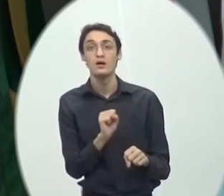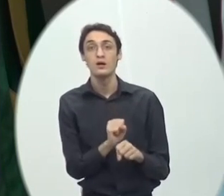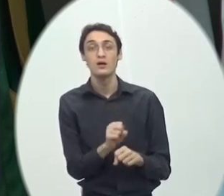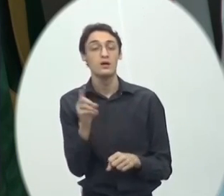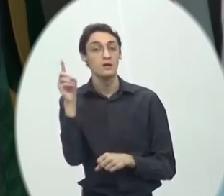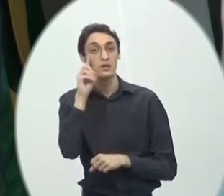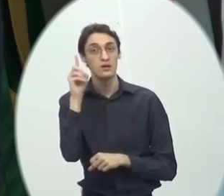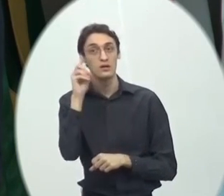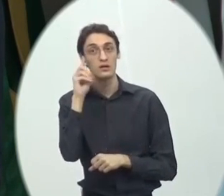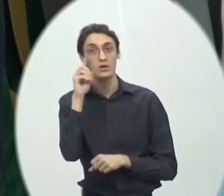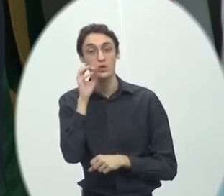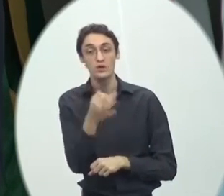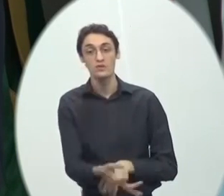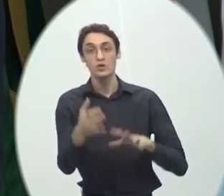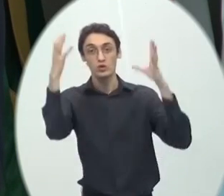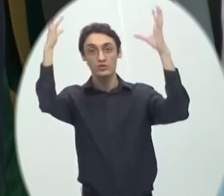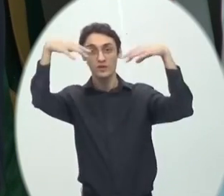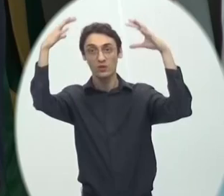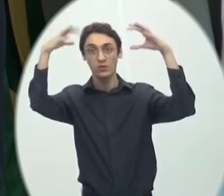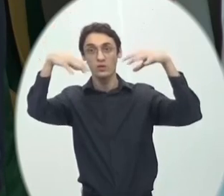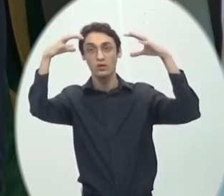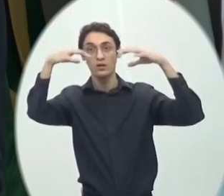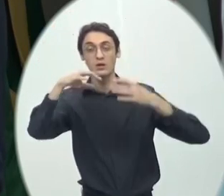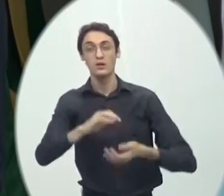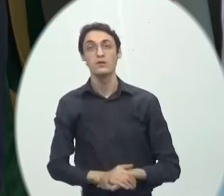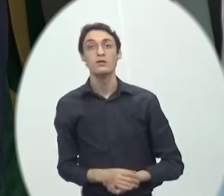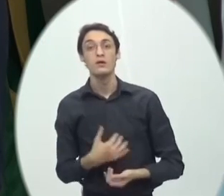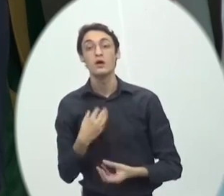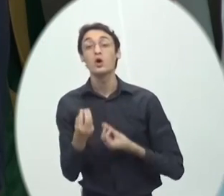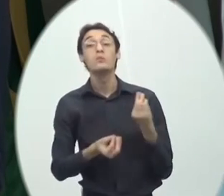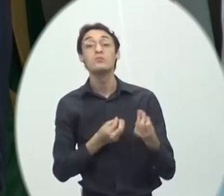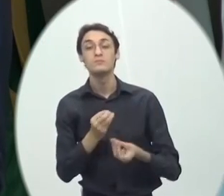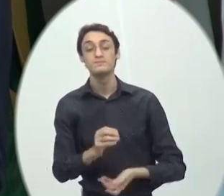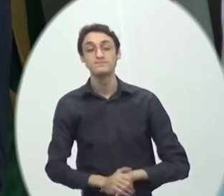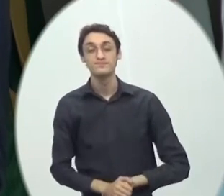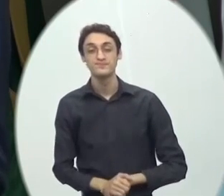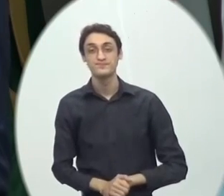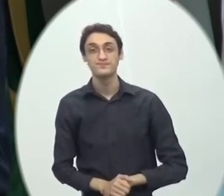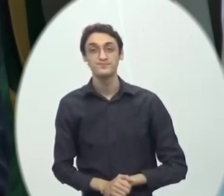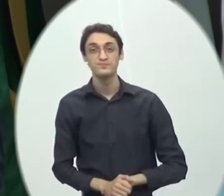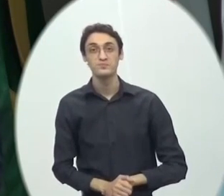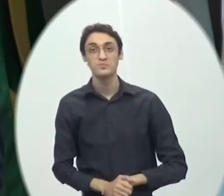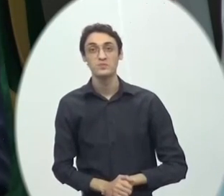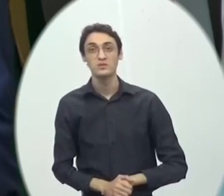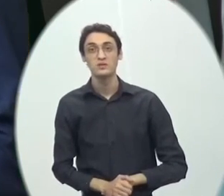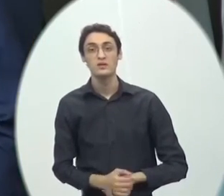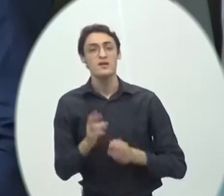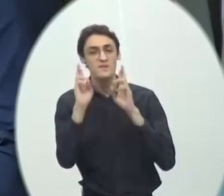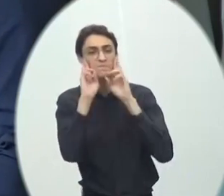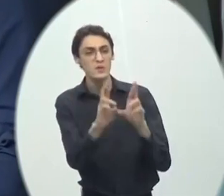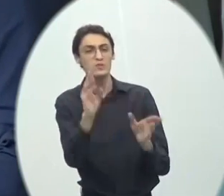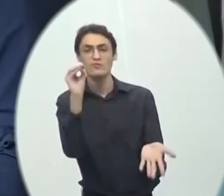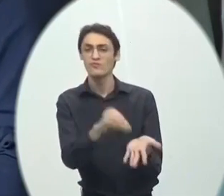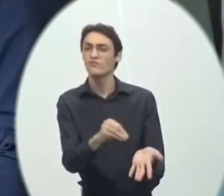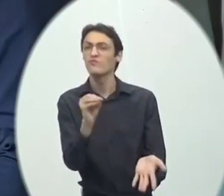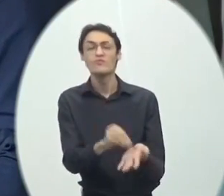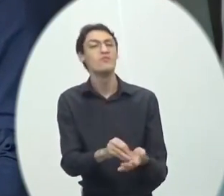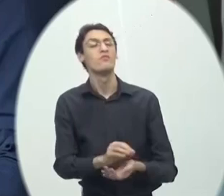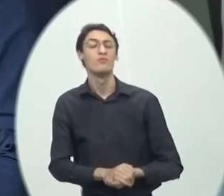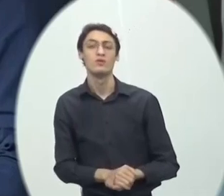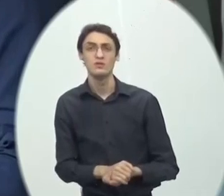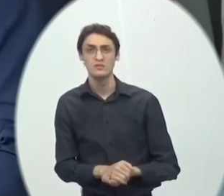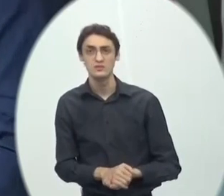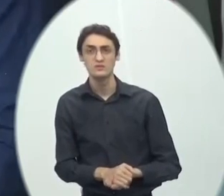dia, o pior, estava chovendo. E como é que tu faz? Eu achei uma falta de respeito, presidente. Eu achei uma falta